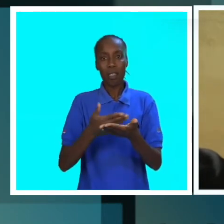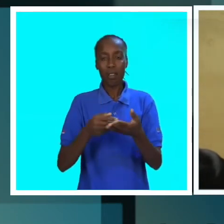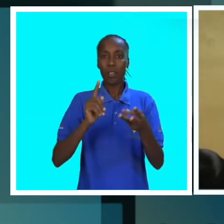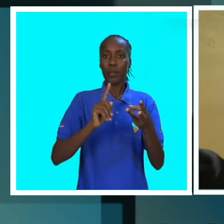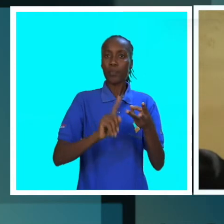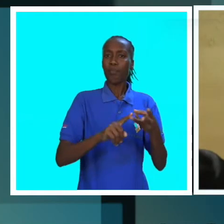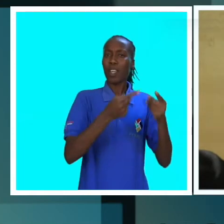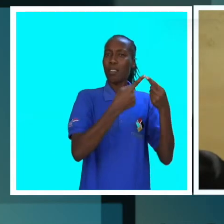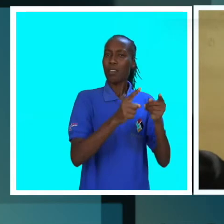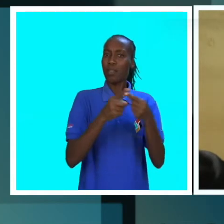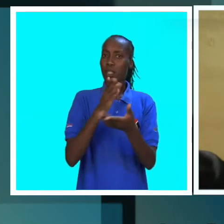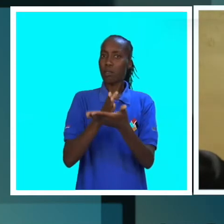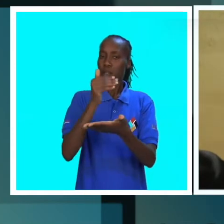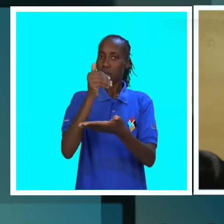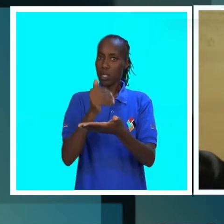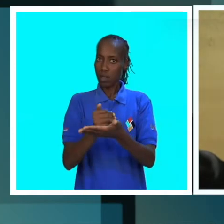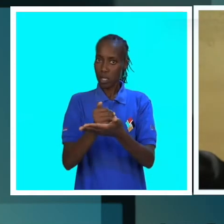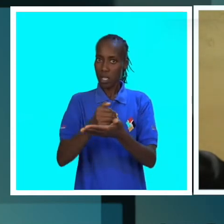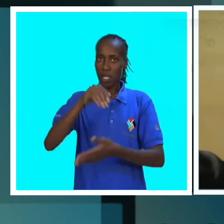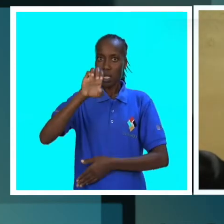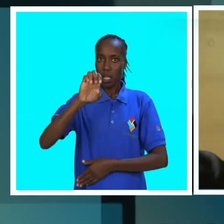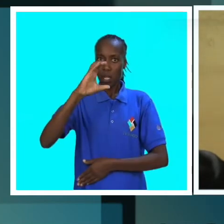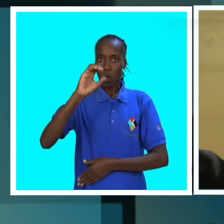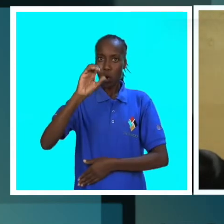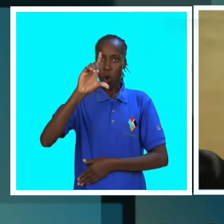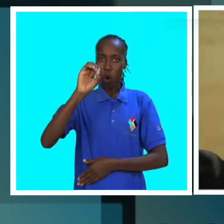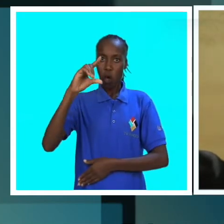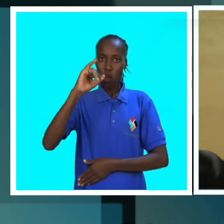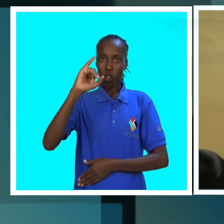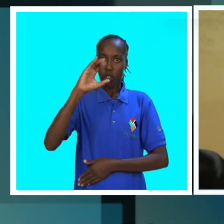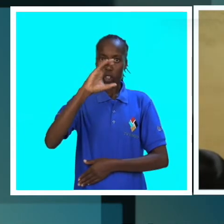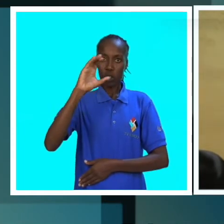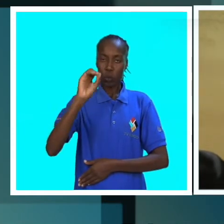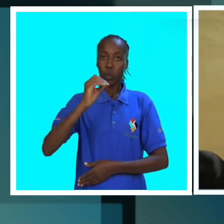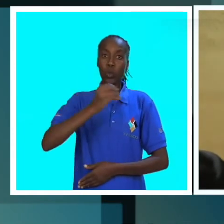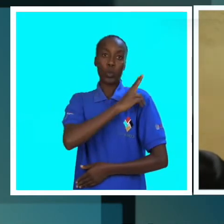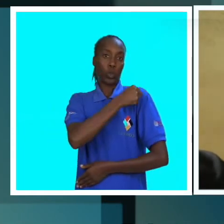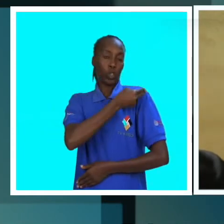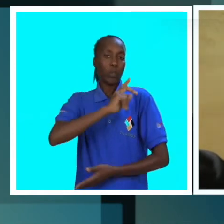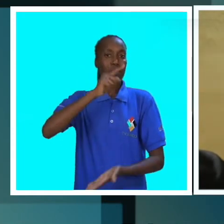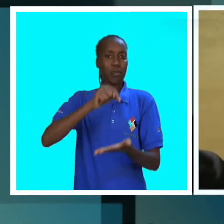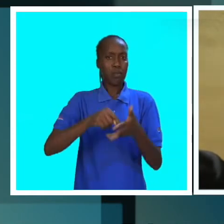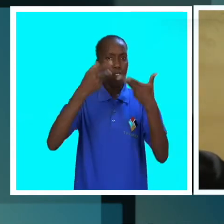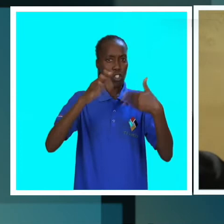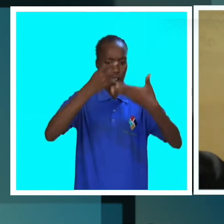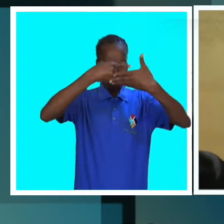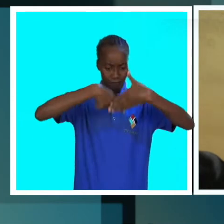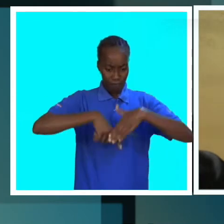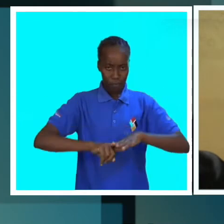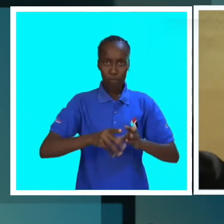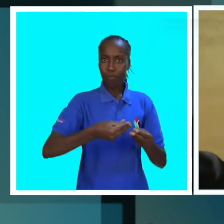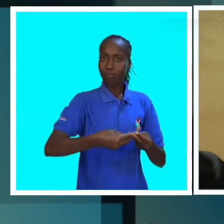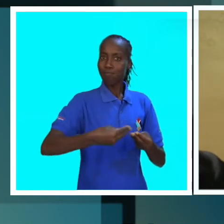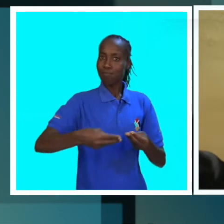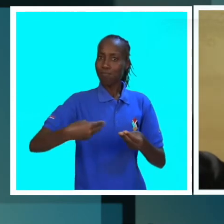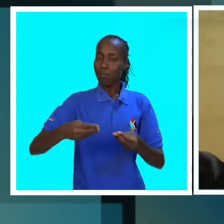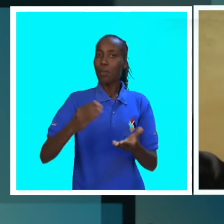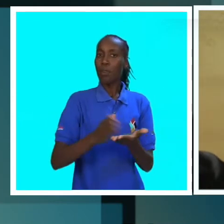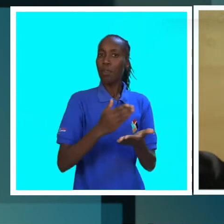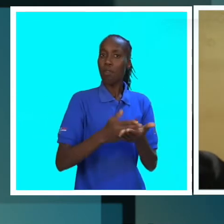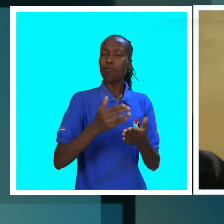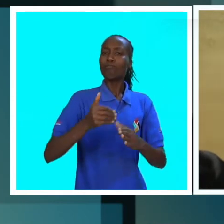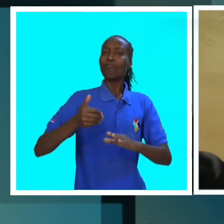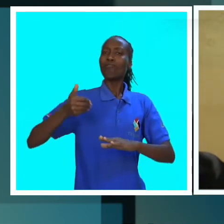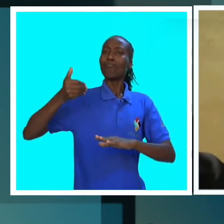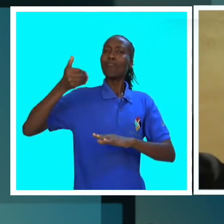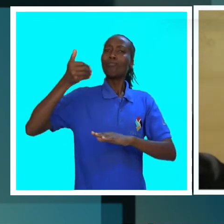às enfermarias oncológicas do Hospital Central. Já fomos lá oferecer os livros e de tempo em tempo